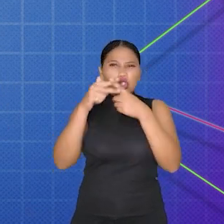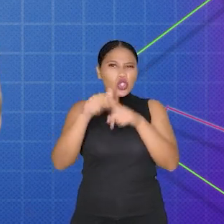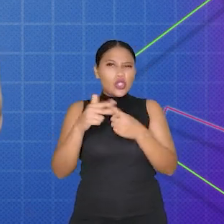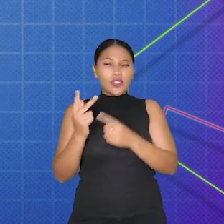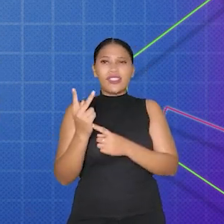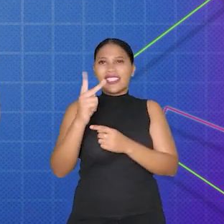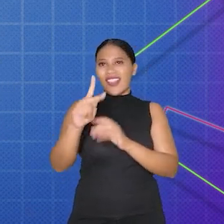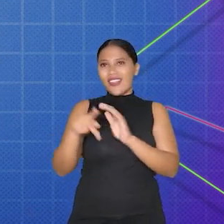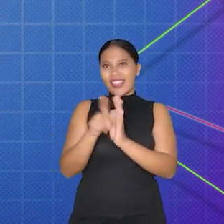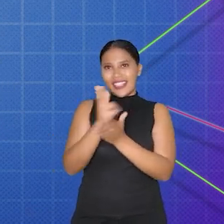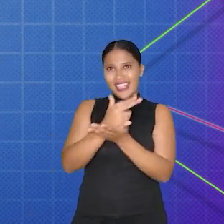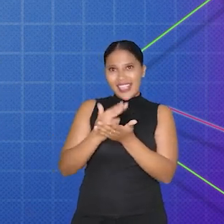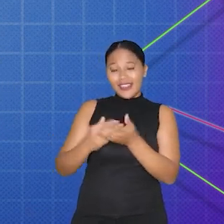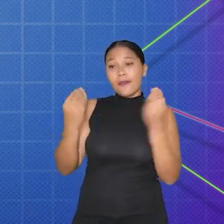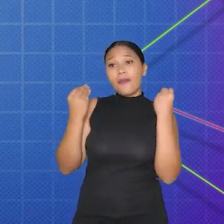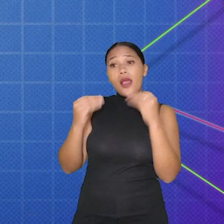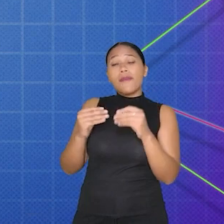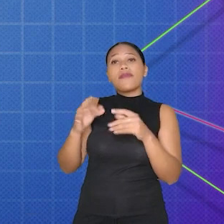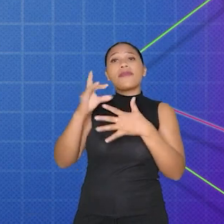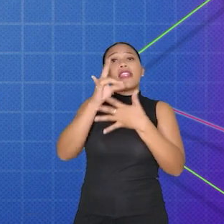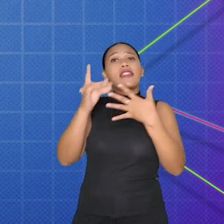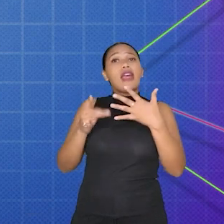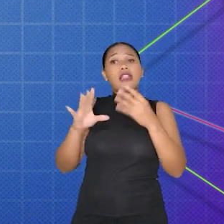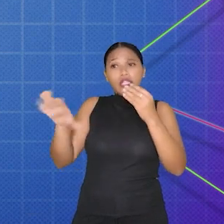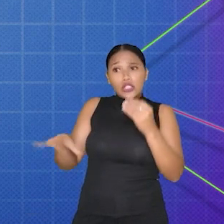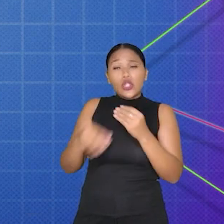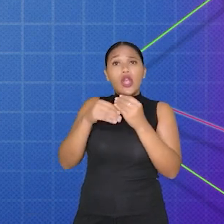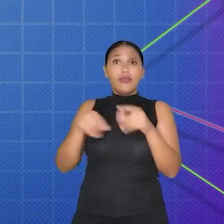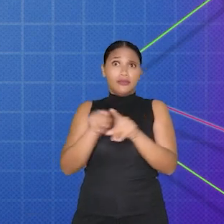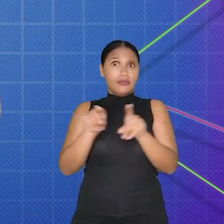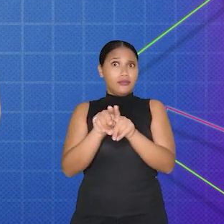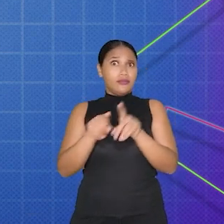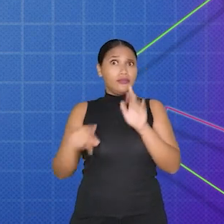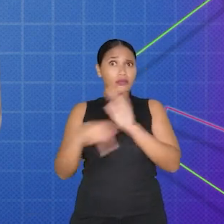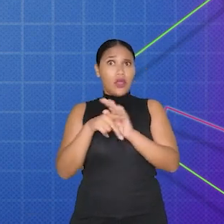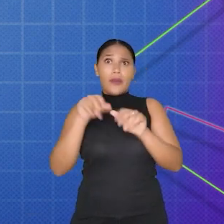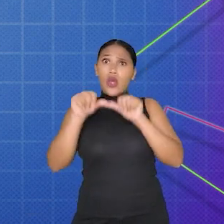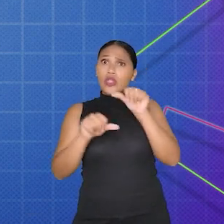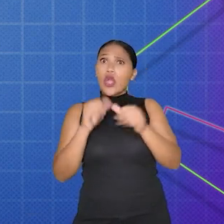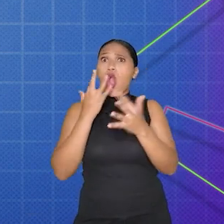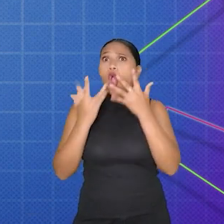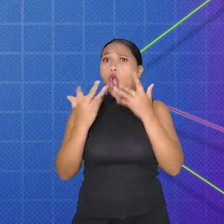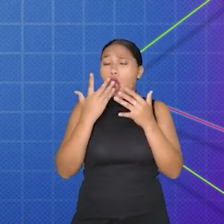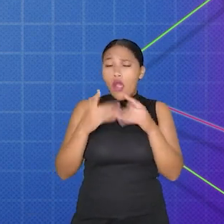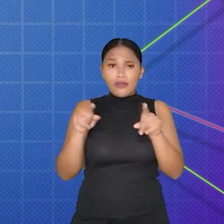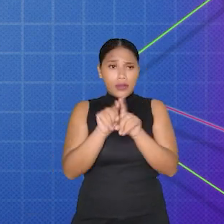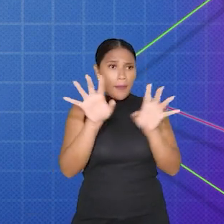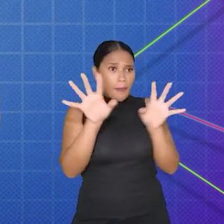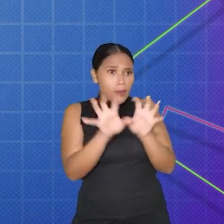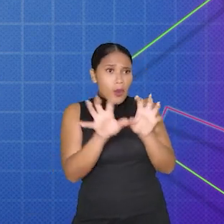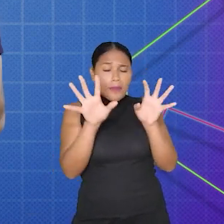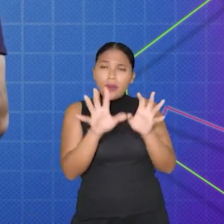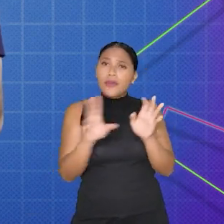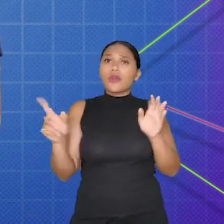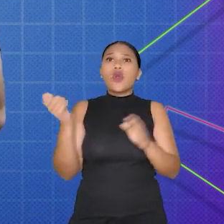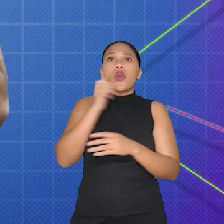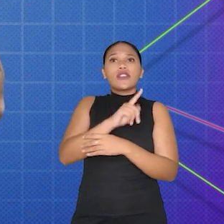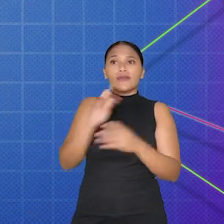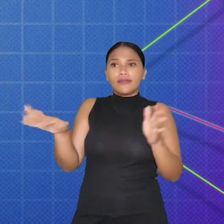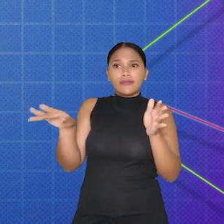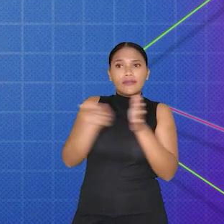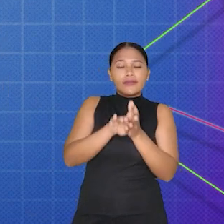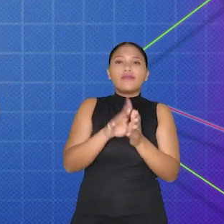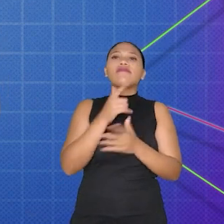e refinamentos no seu desenho, incluindo a adição de detalhes adicionais ou até mesmo a alteração das cores e sombras para se